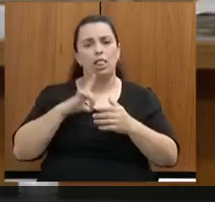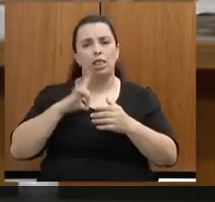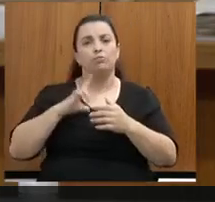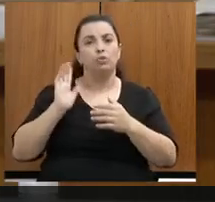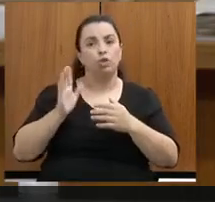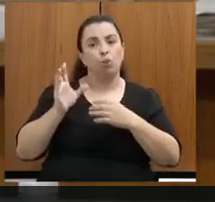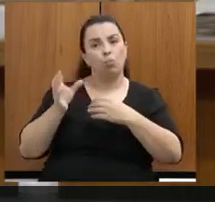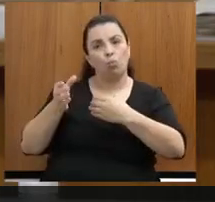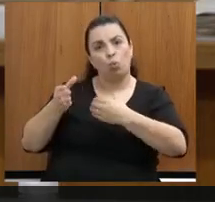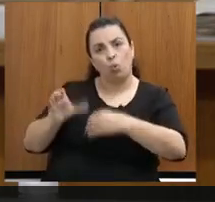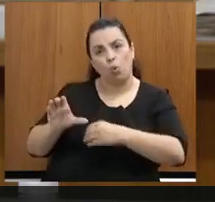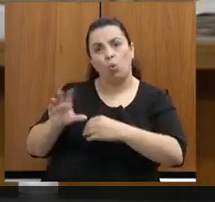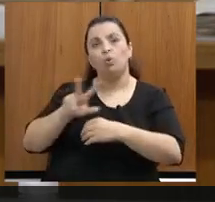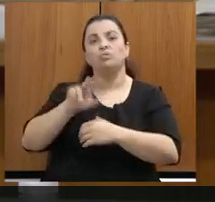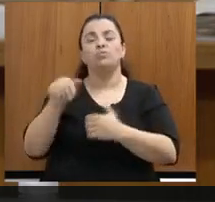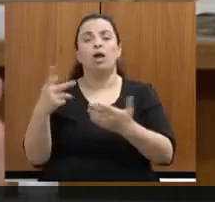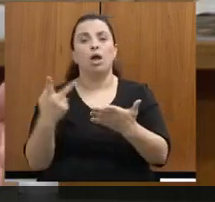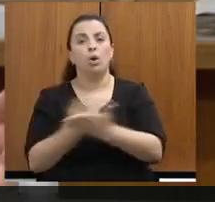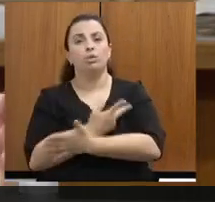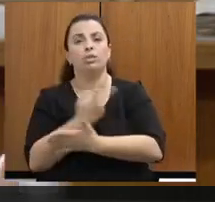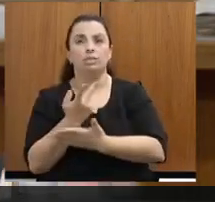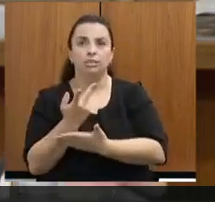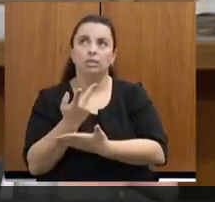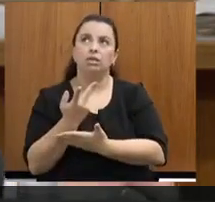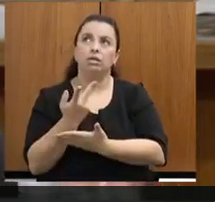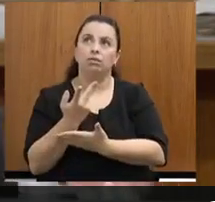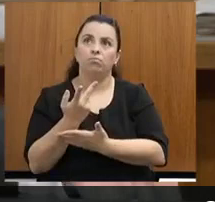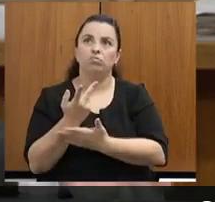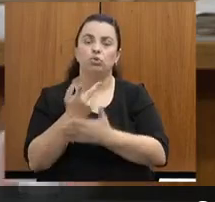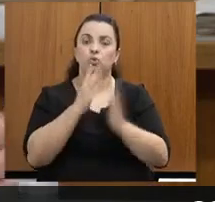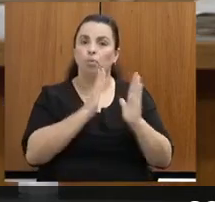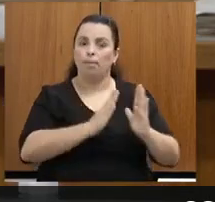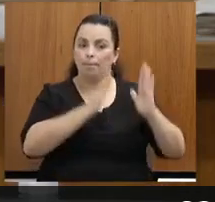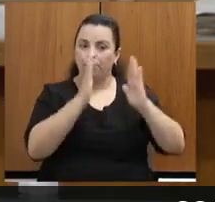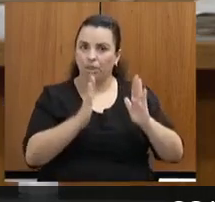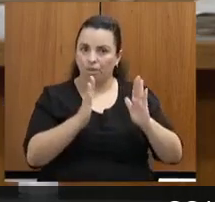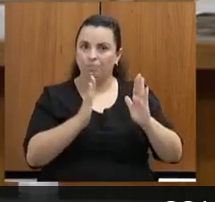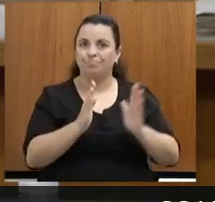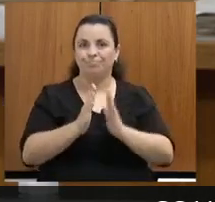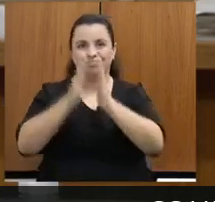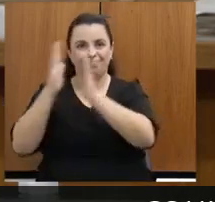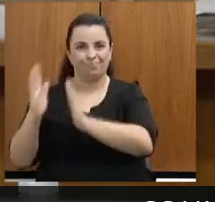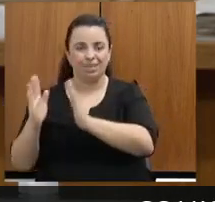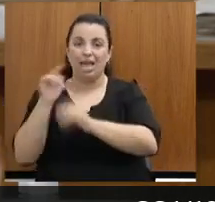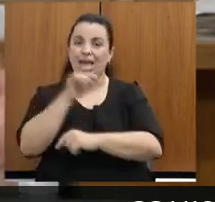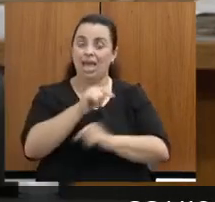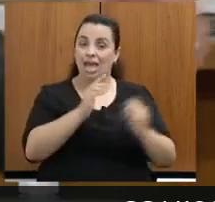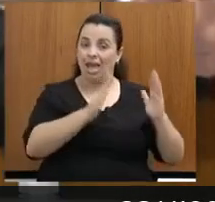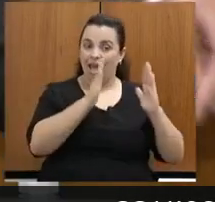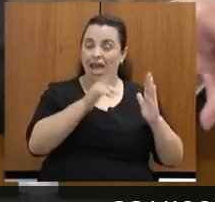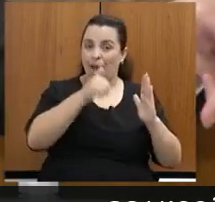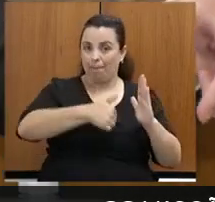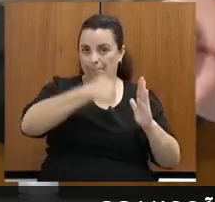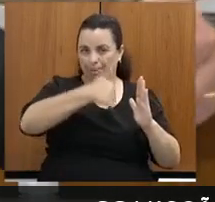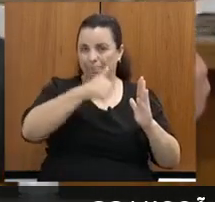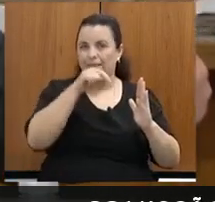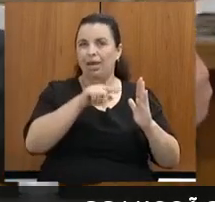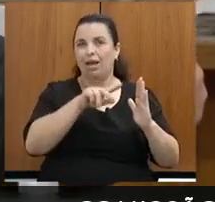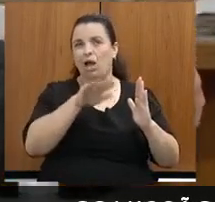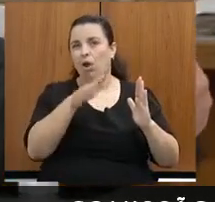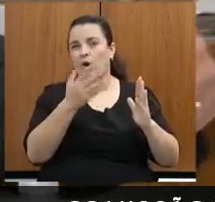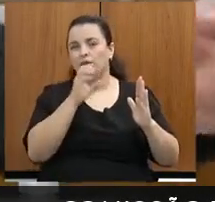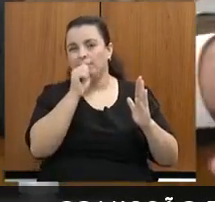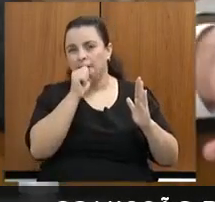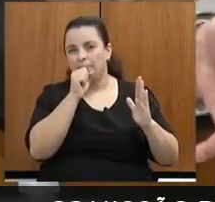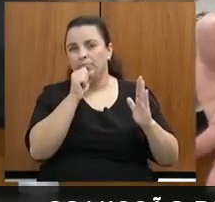eu já vai se dar agora nessa a primeira são duas etapas uma delas é nesse próximo fim de semana né agora no próximo